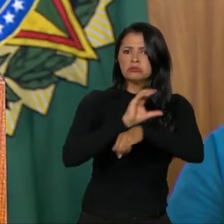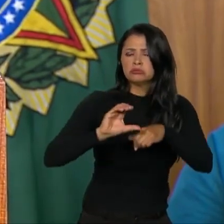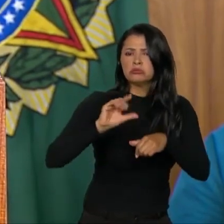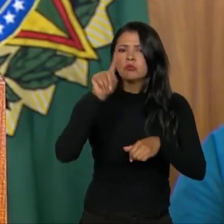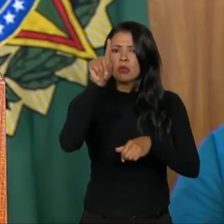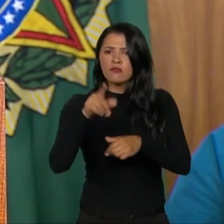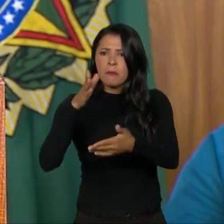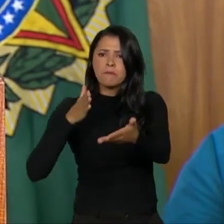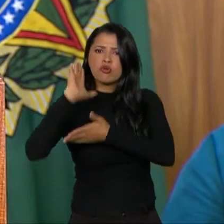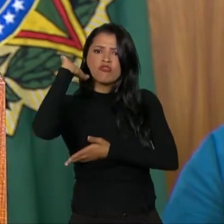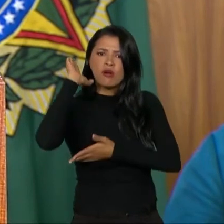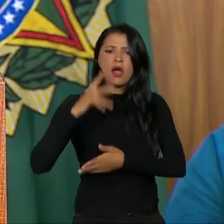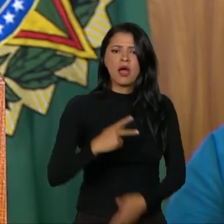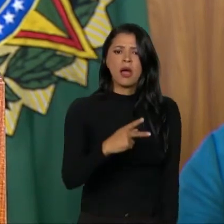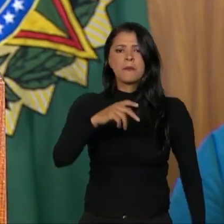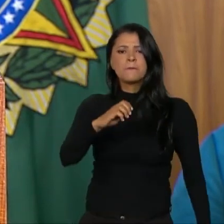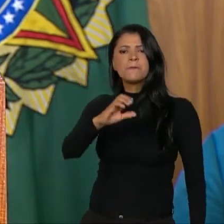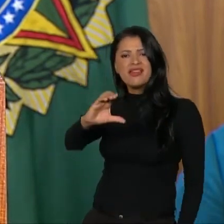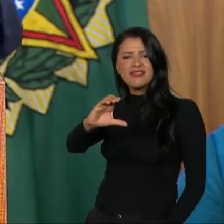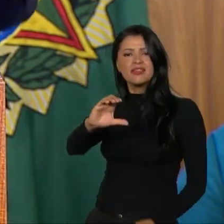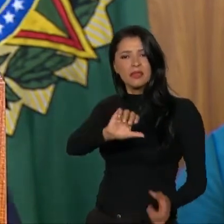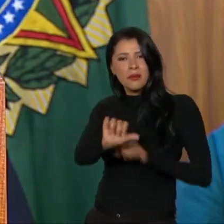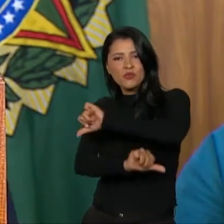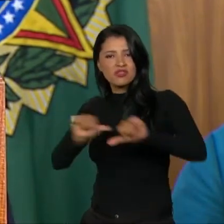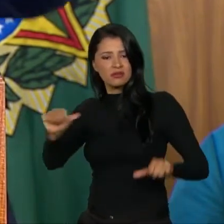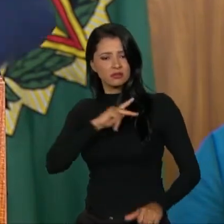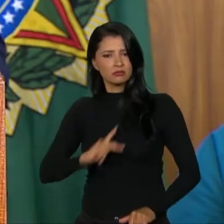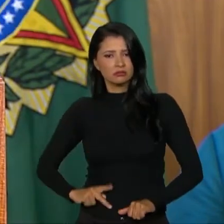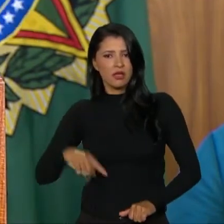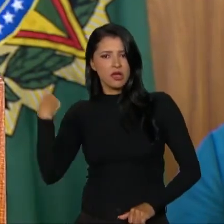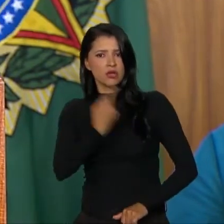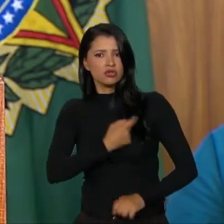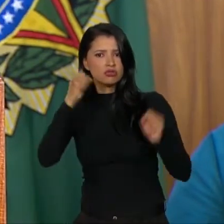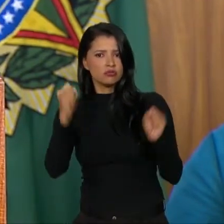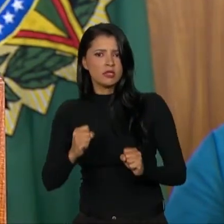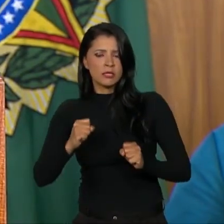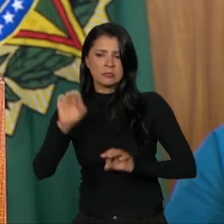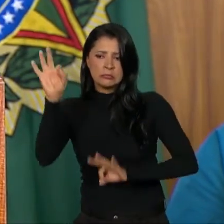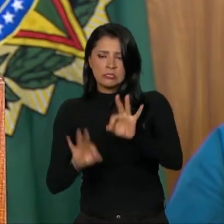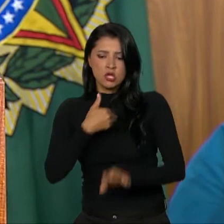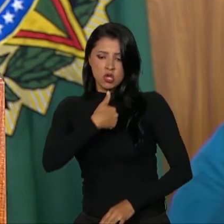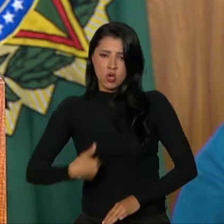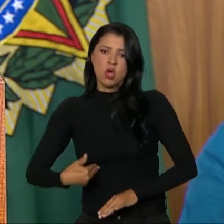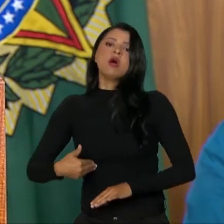que foi aprovar uma PEC da transição para que nós pudéssemos governar,